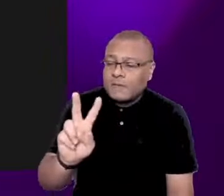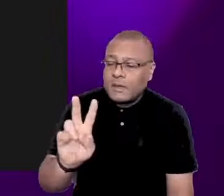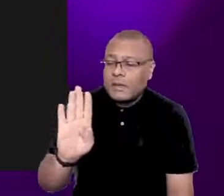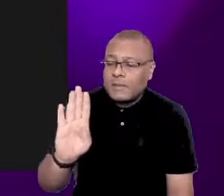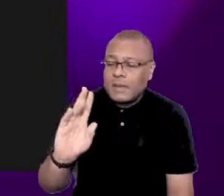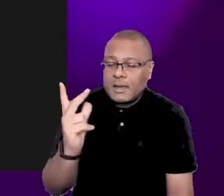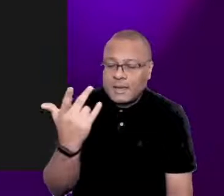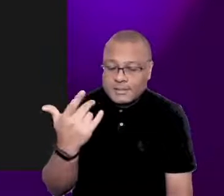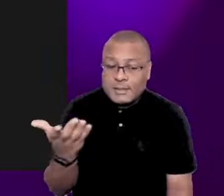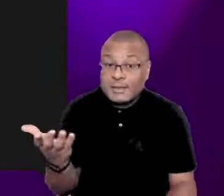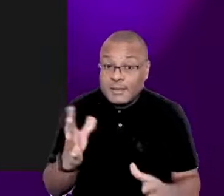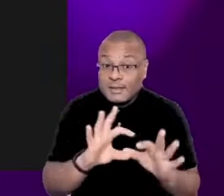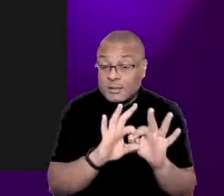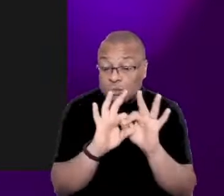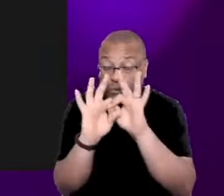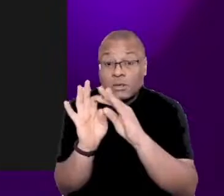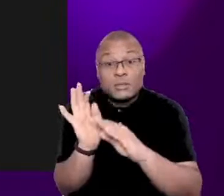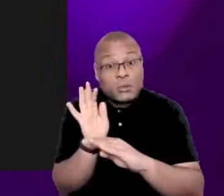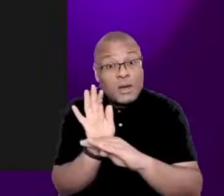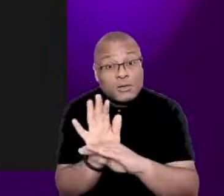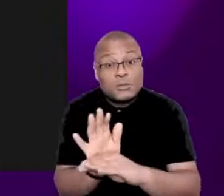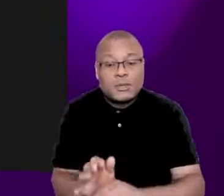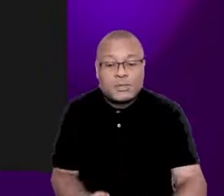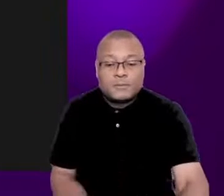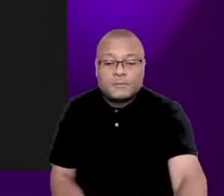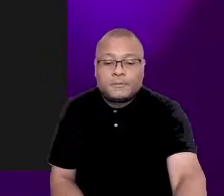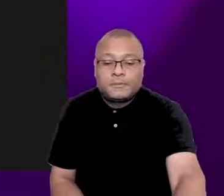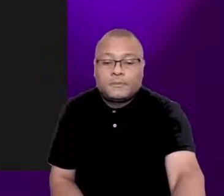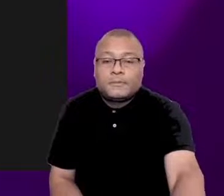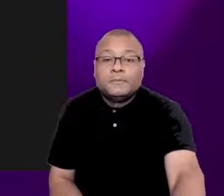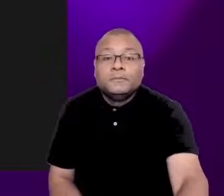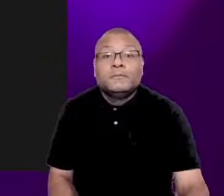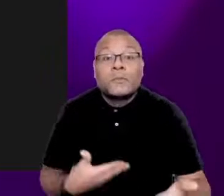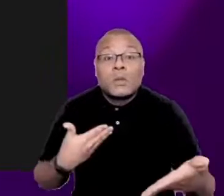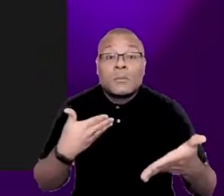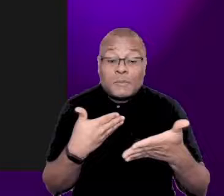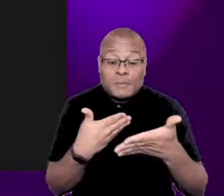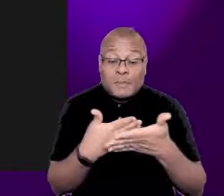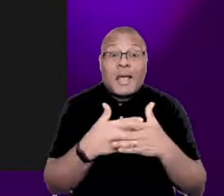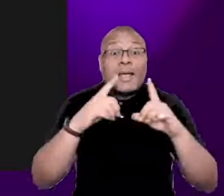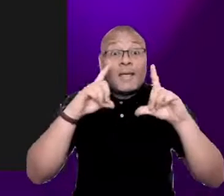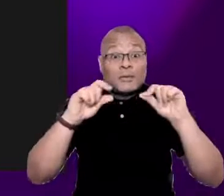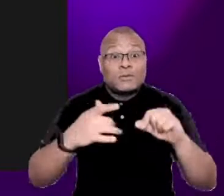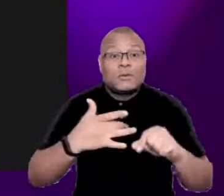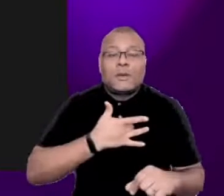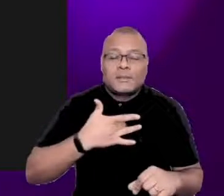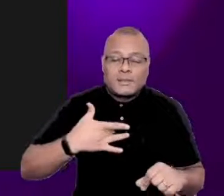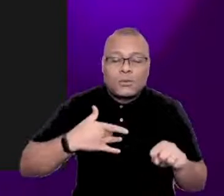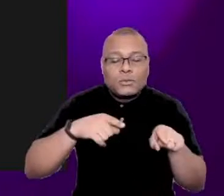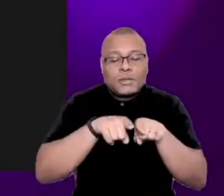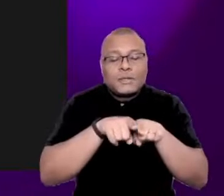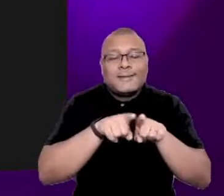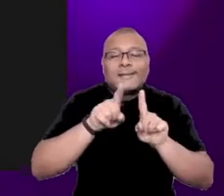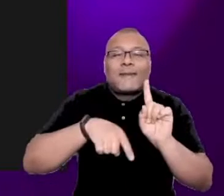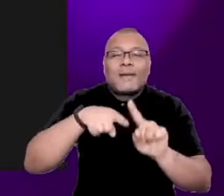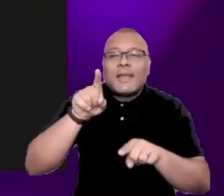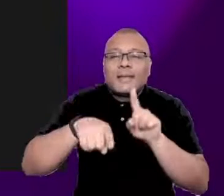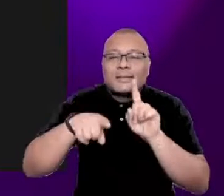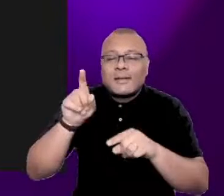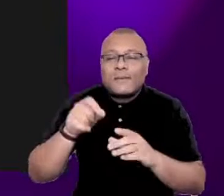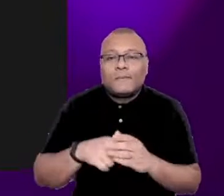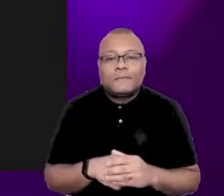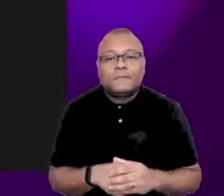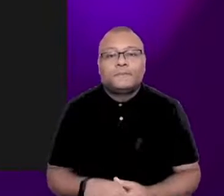endereçando neste contexto para a redução da variação em saúde, implementando o VBHC?